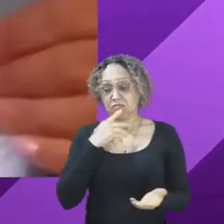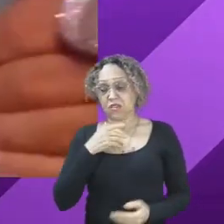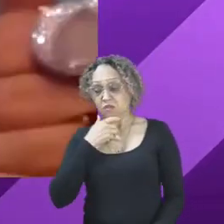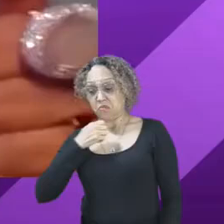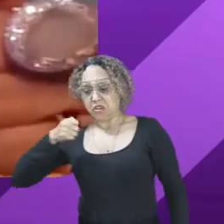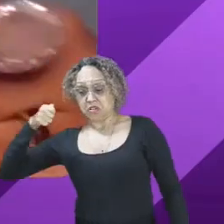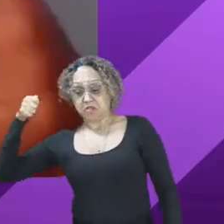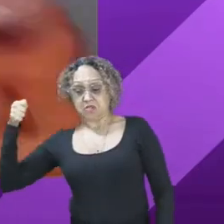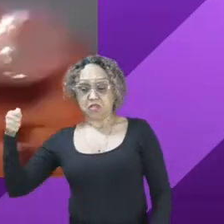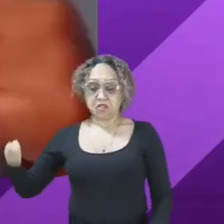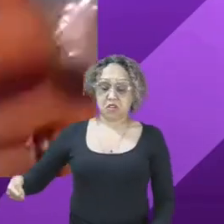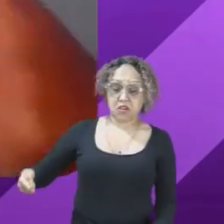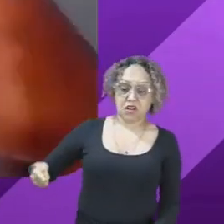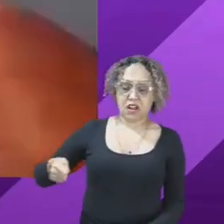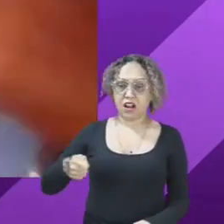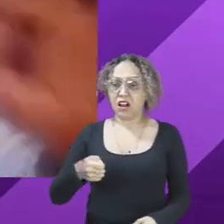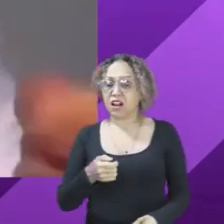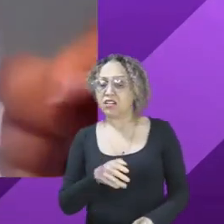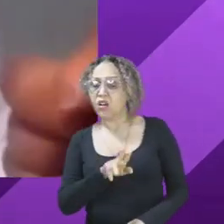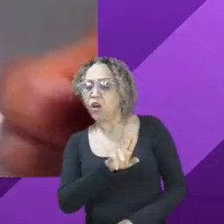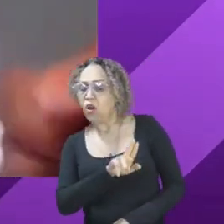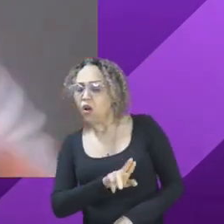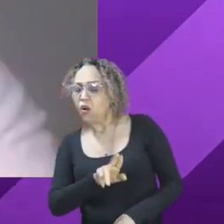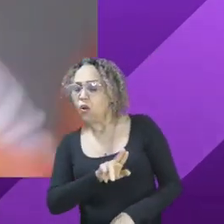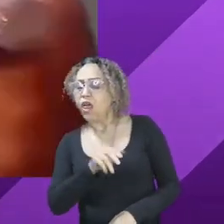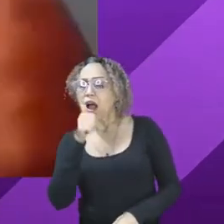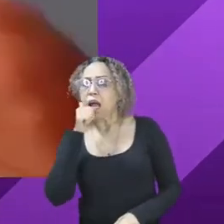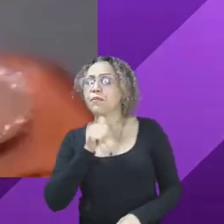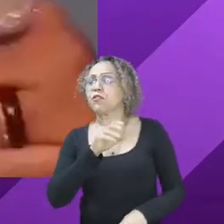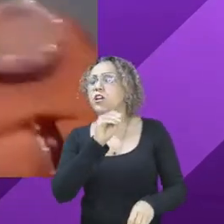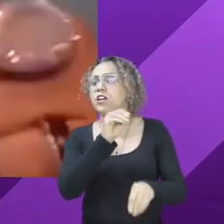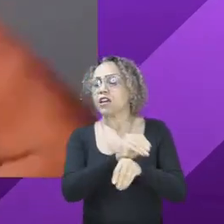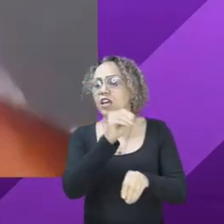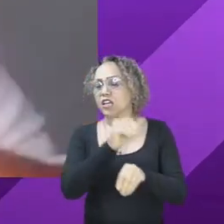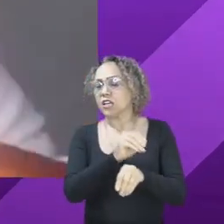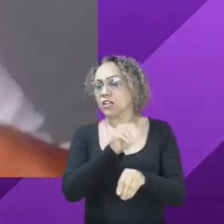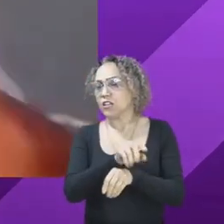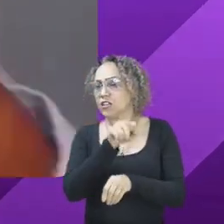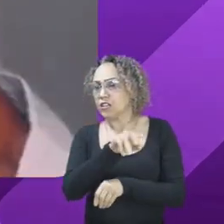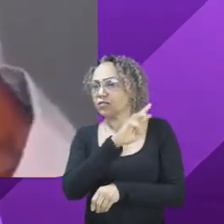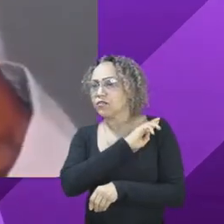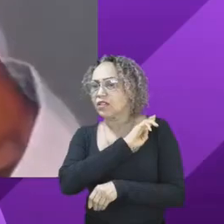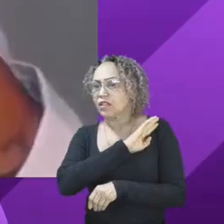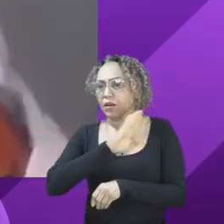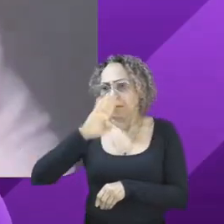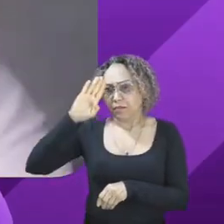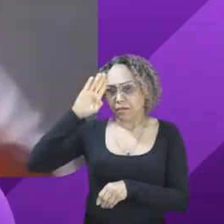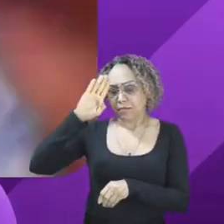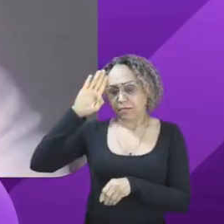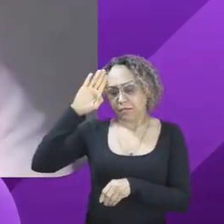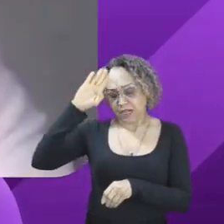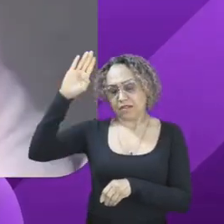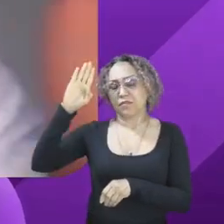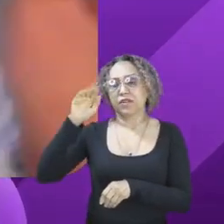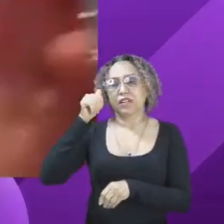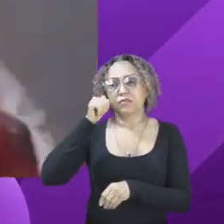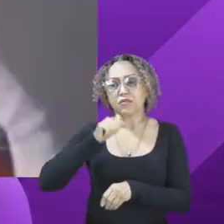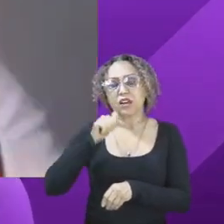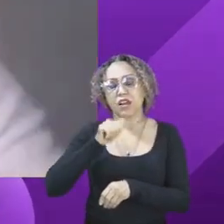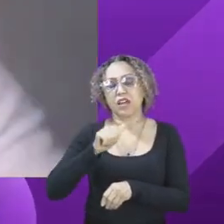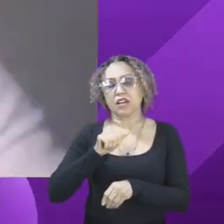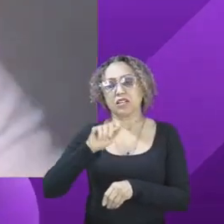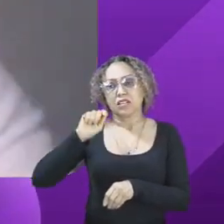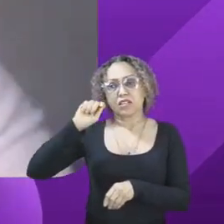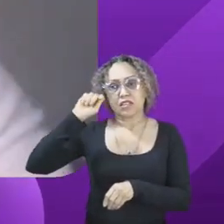utiliza-se da mulher nesse sentido de ser a cuidadora, e especialmente das mulheres negras, né? Que na sua história